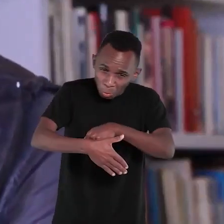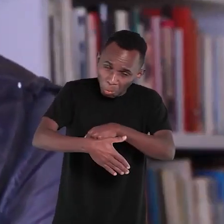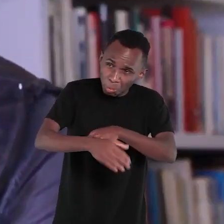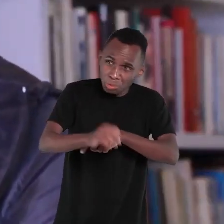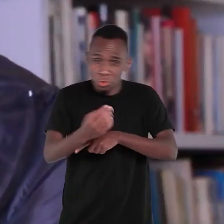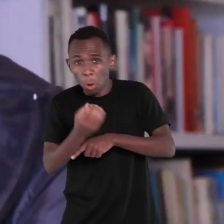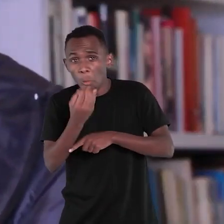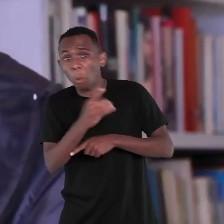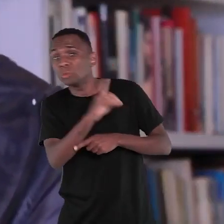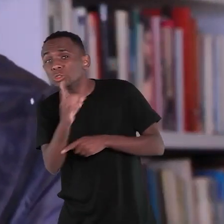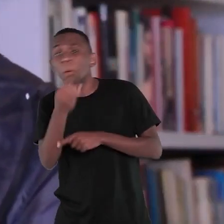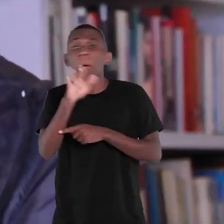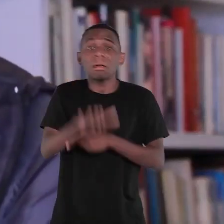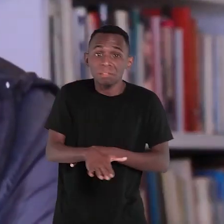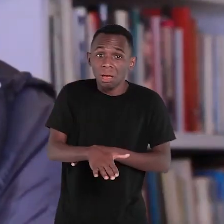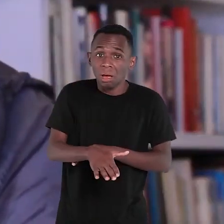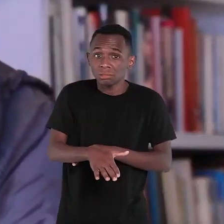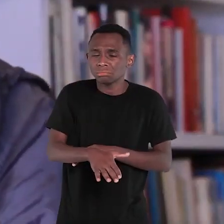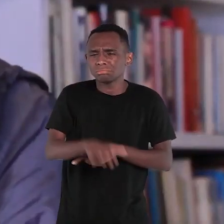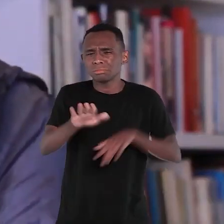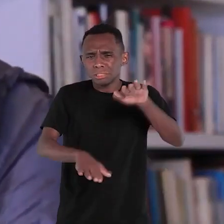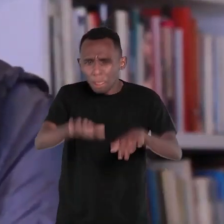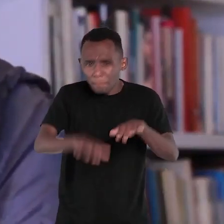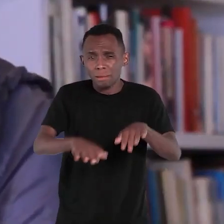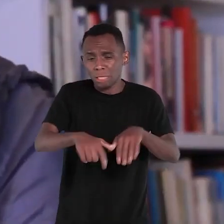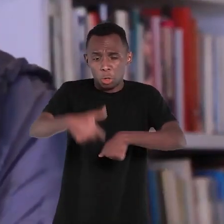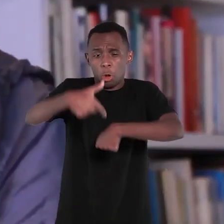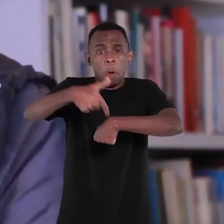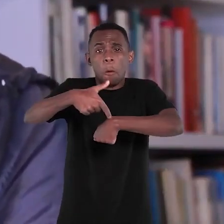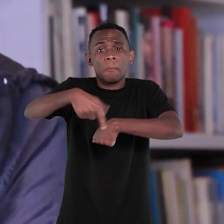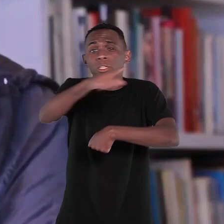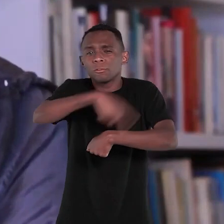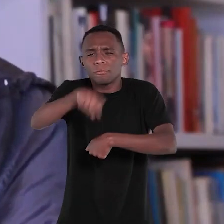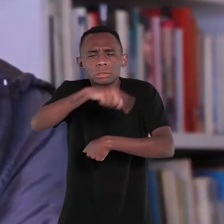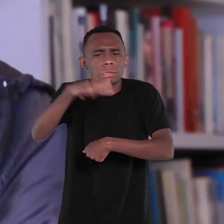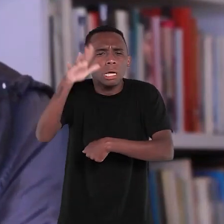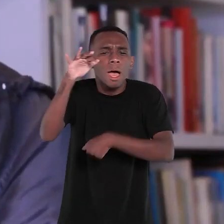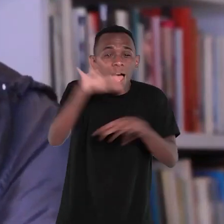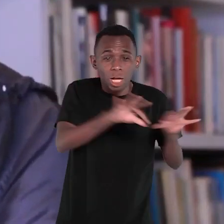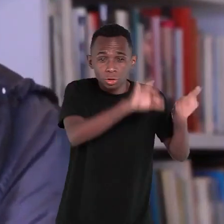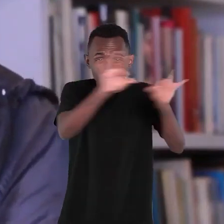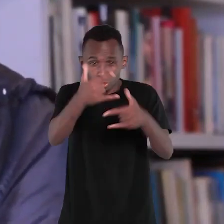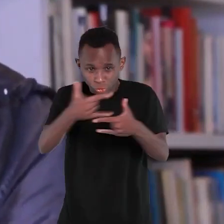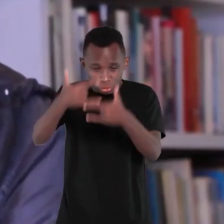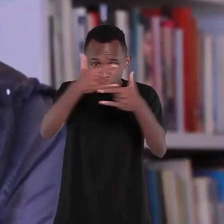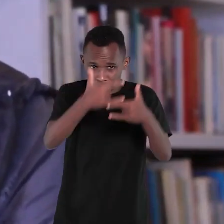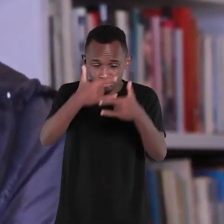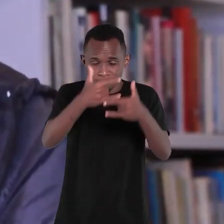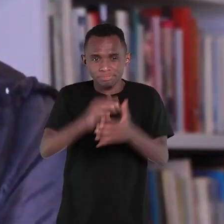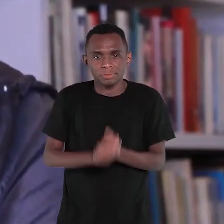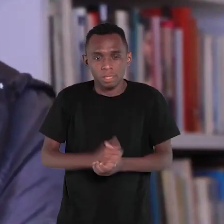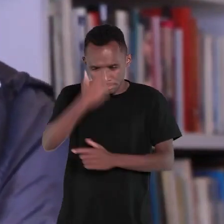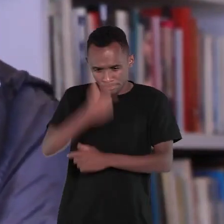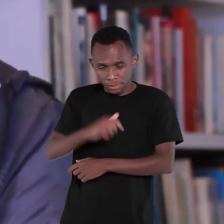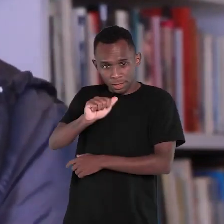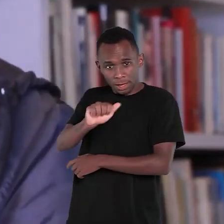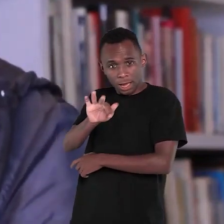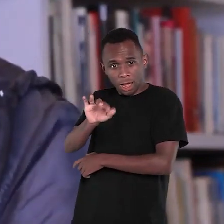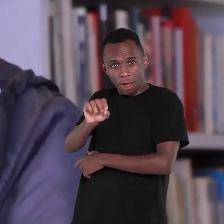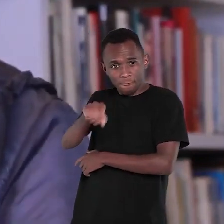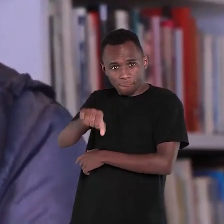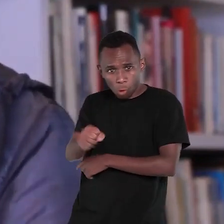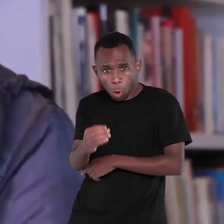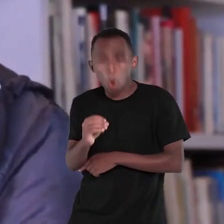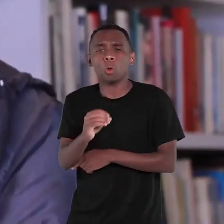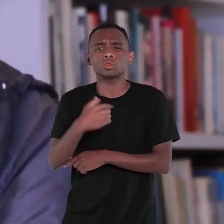Boa noite, ou bom dia, ou boa tarde, depende da hora que você estiver assistindo essa live depois que ela for ao ar. Meu nome é